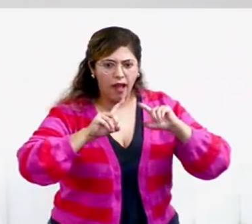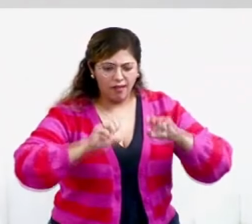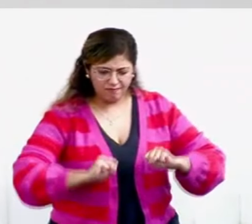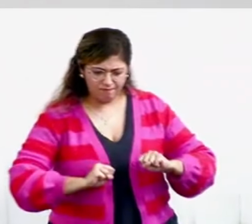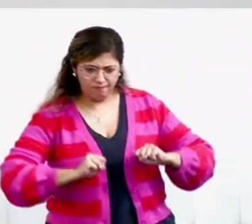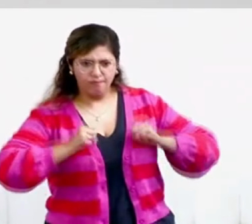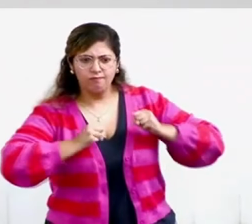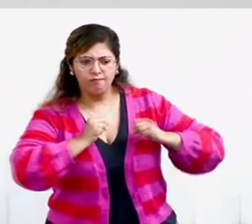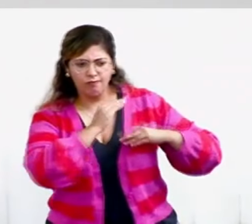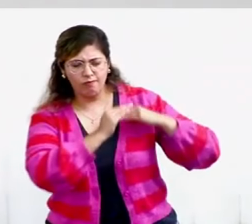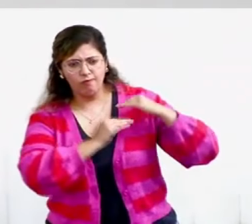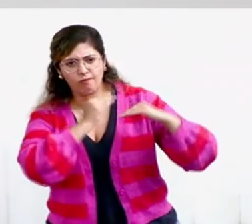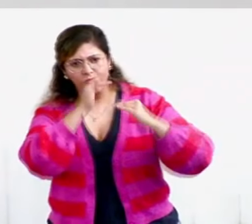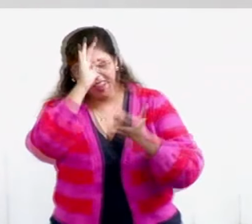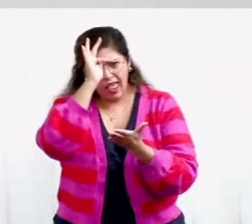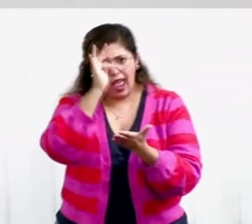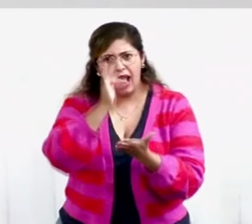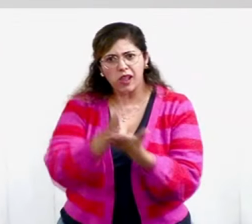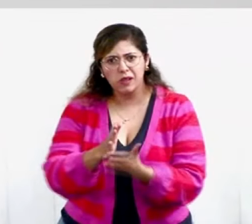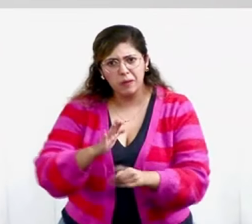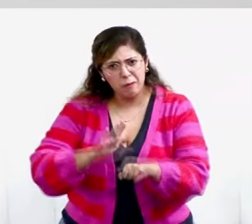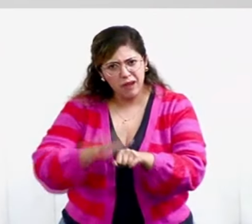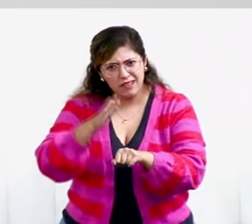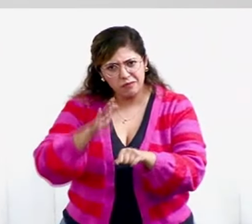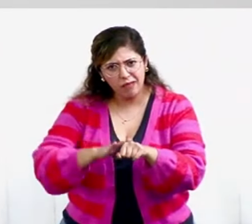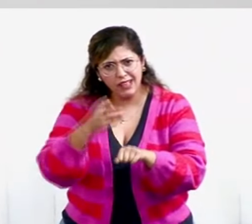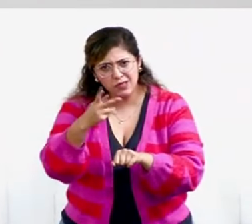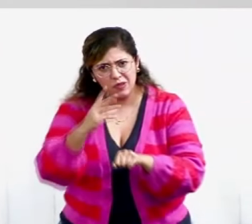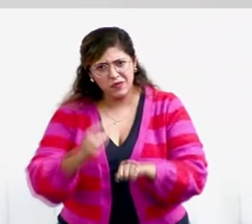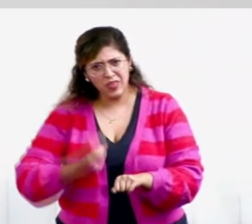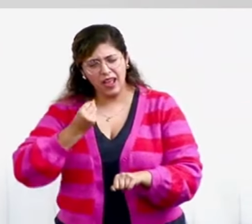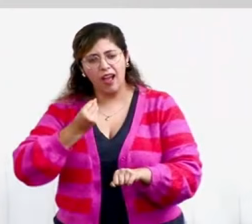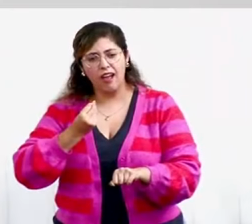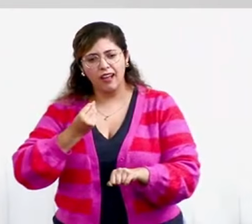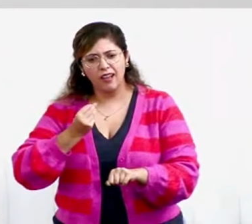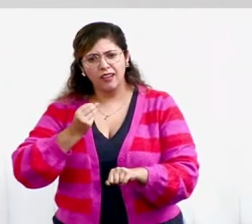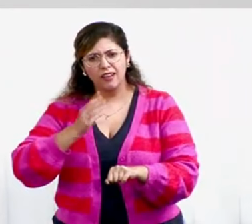crescendo em tudo naquele que é a cabeça, Cristo.